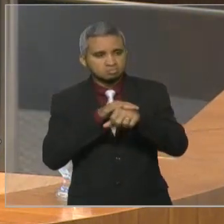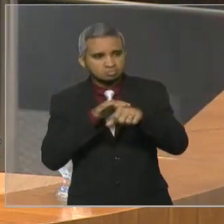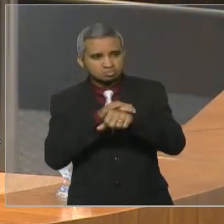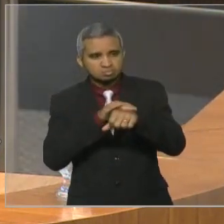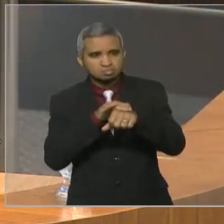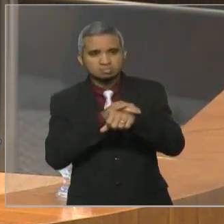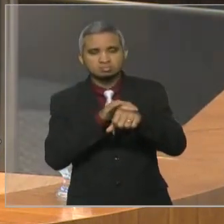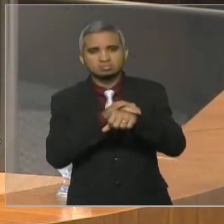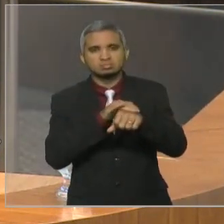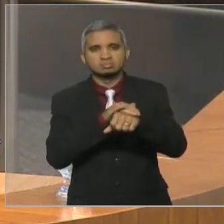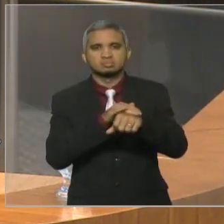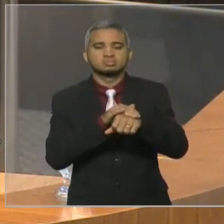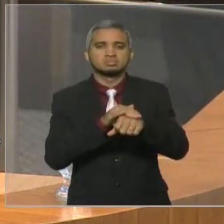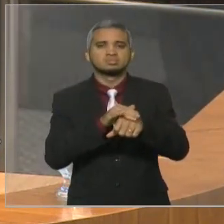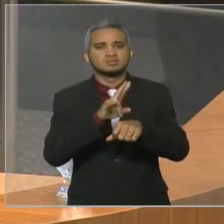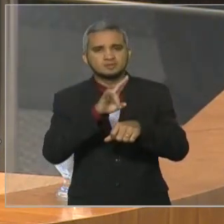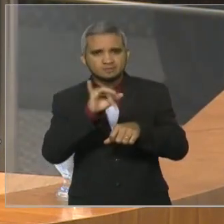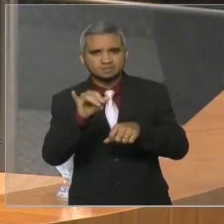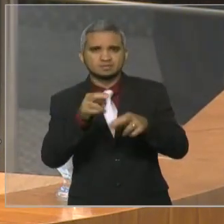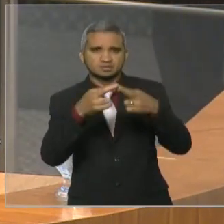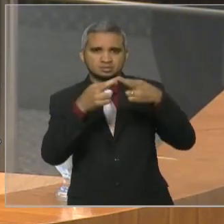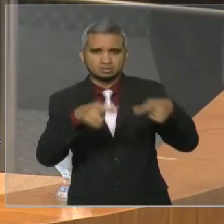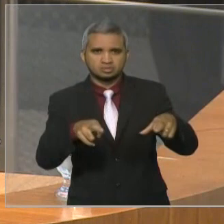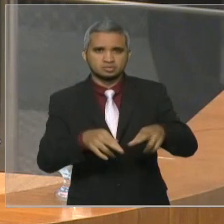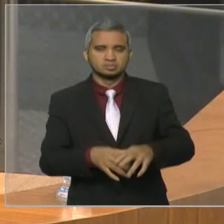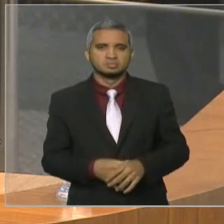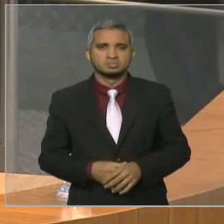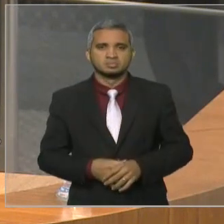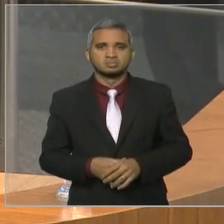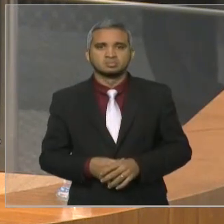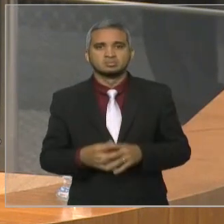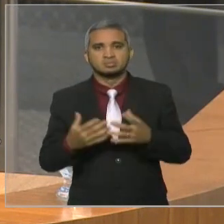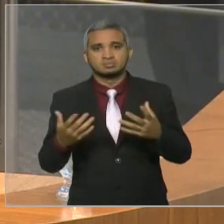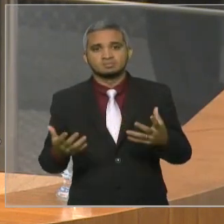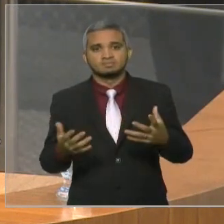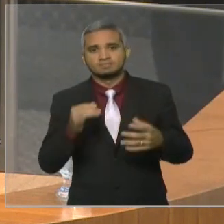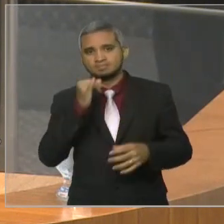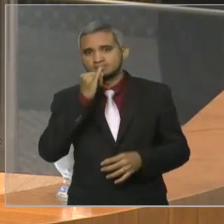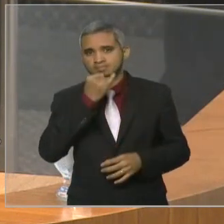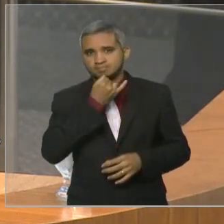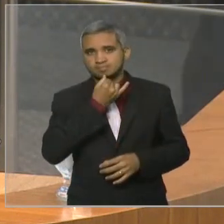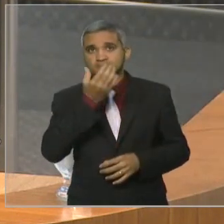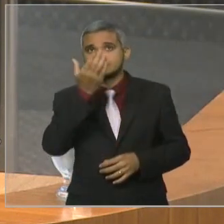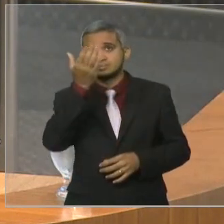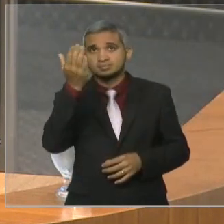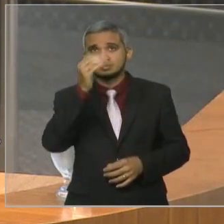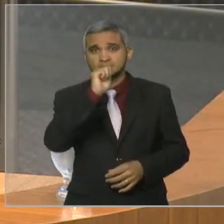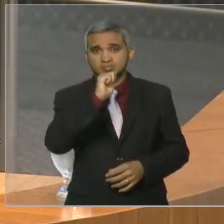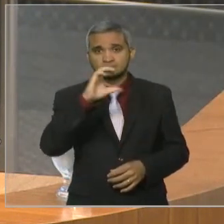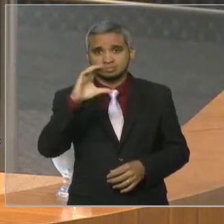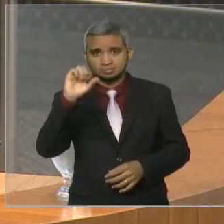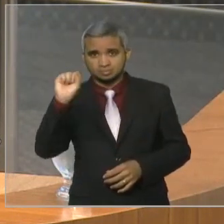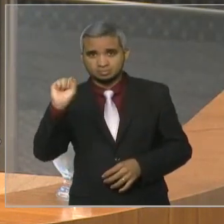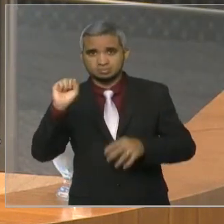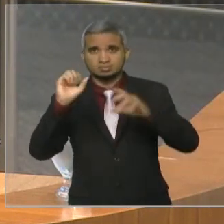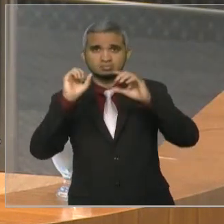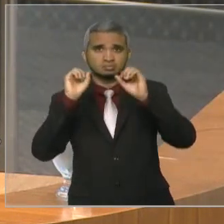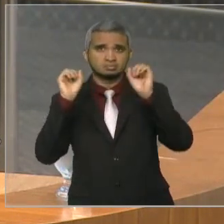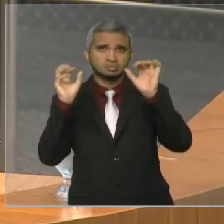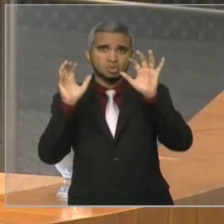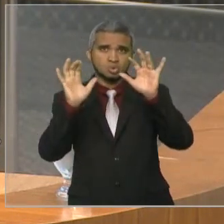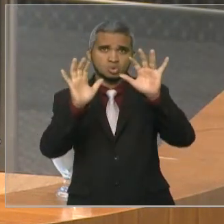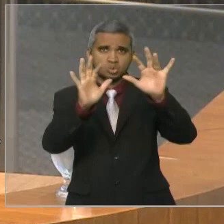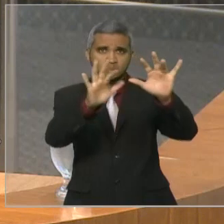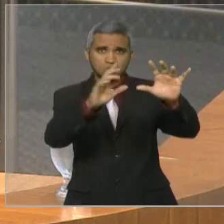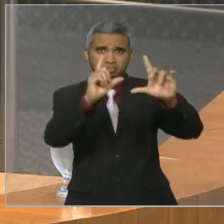Antes de dar a parte, eu queria entrar no outro tema, que infelizmente a galeria já foi esvaziada, com relação ao agente comunitário de saúde. No início da gestão, o governo